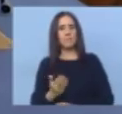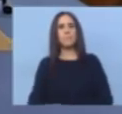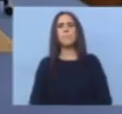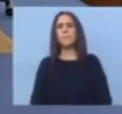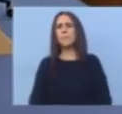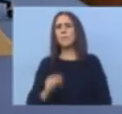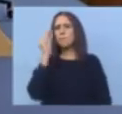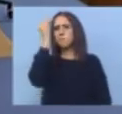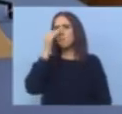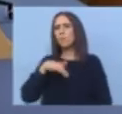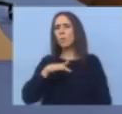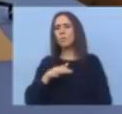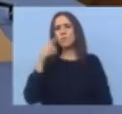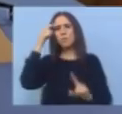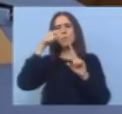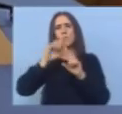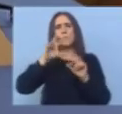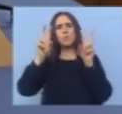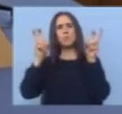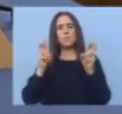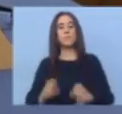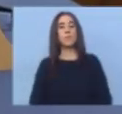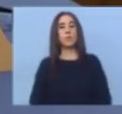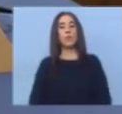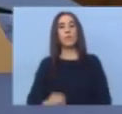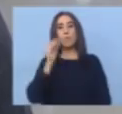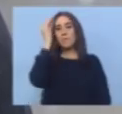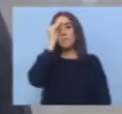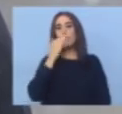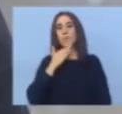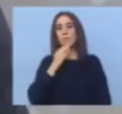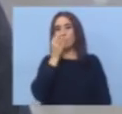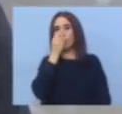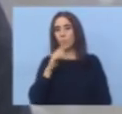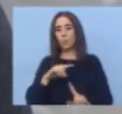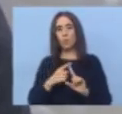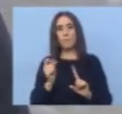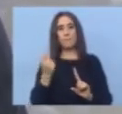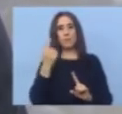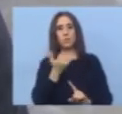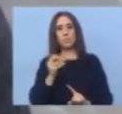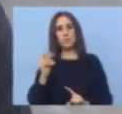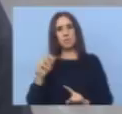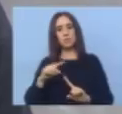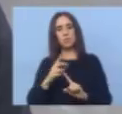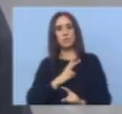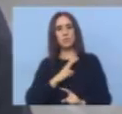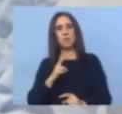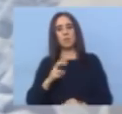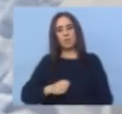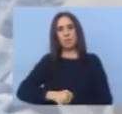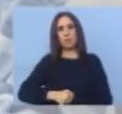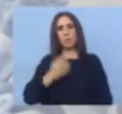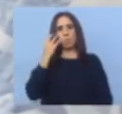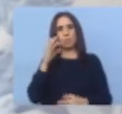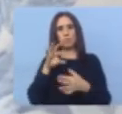localidade é que fez a Missão País? Foi em Vila Flor, no primeiro ano, em 2013, com a Universidade Católica do Porto. E lá está,